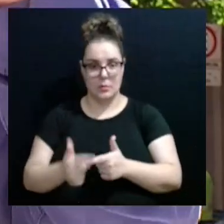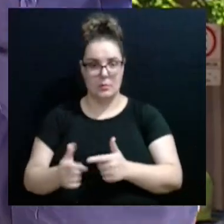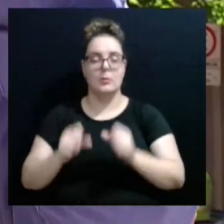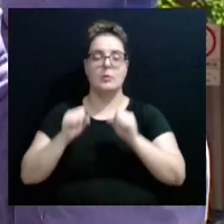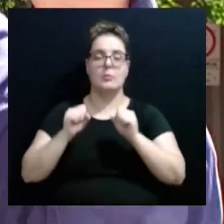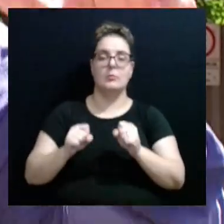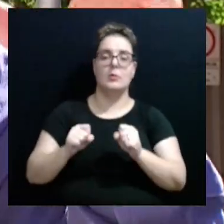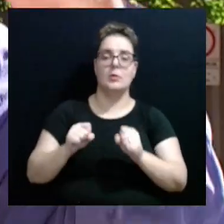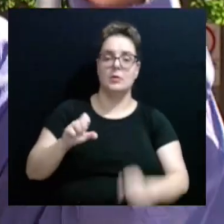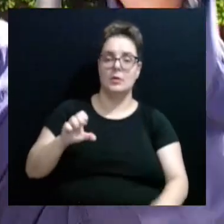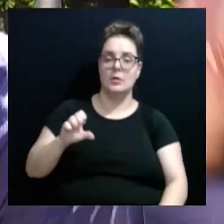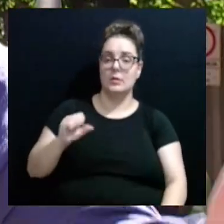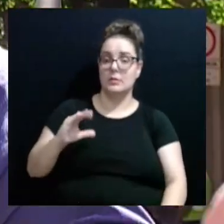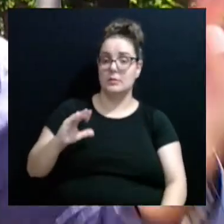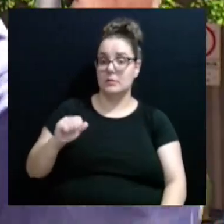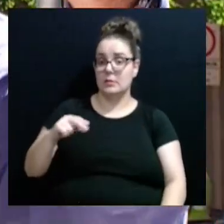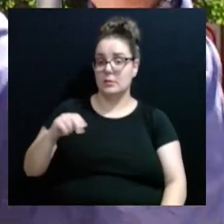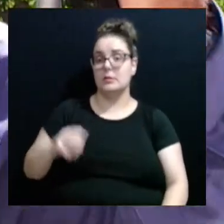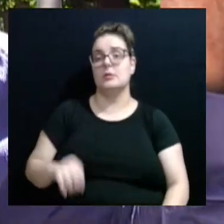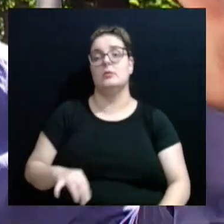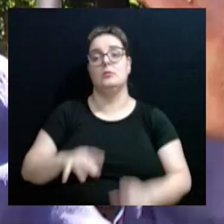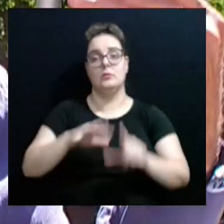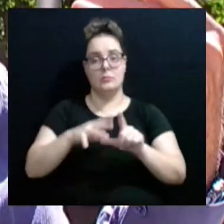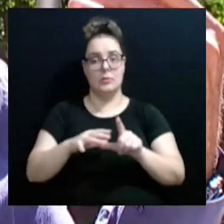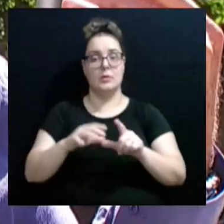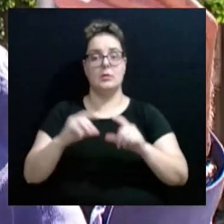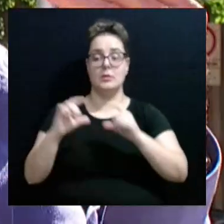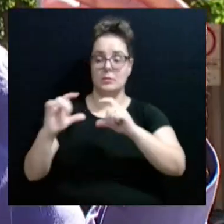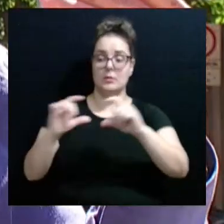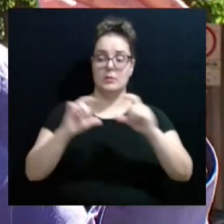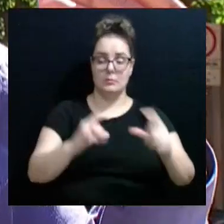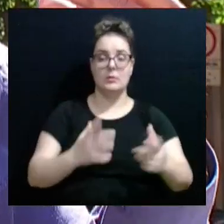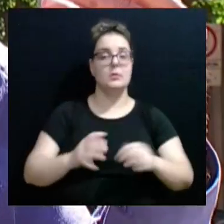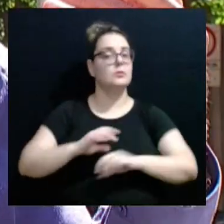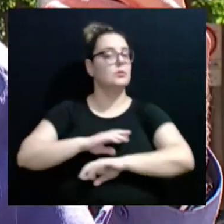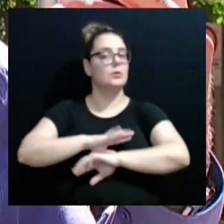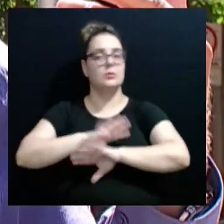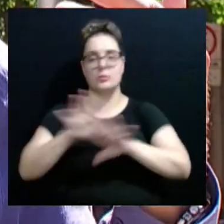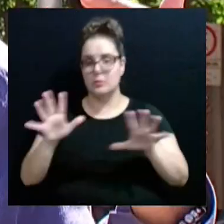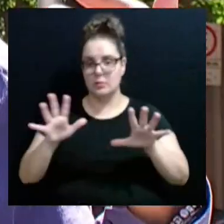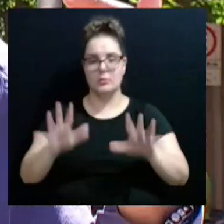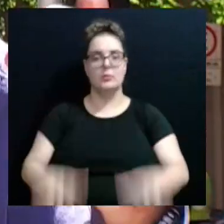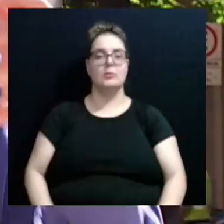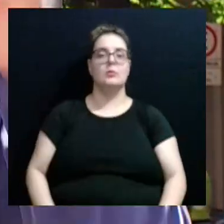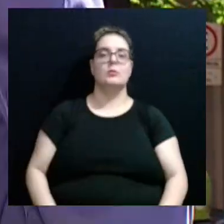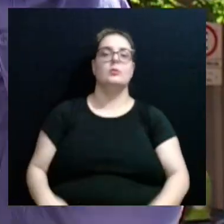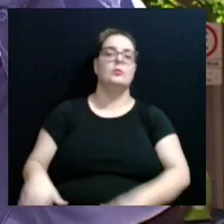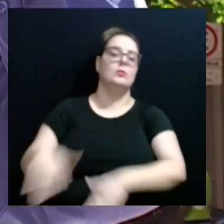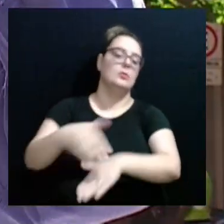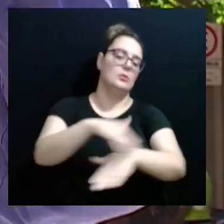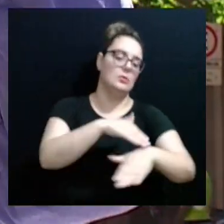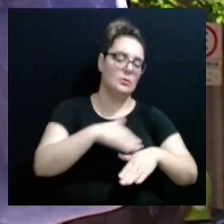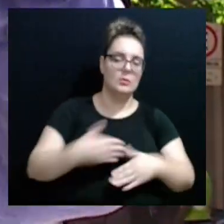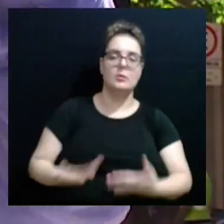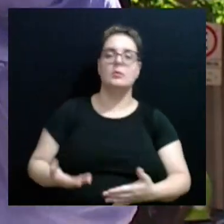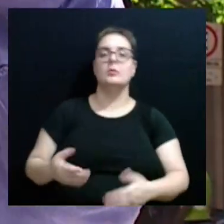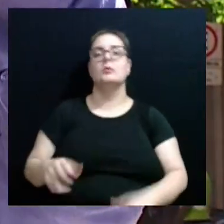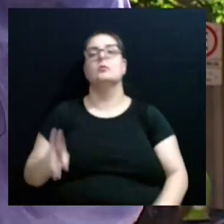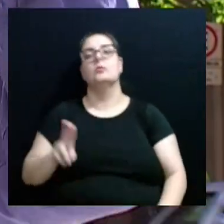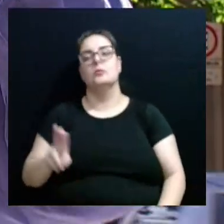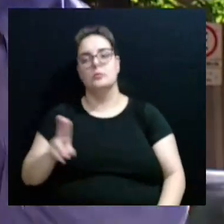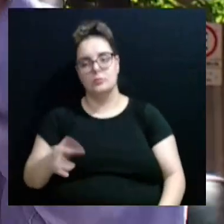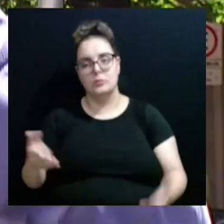o QR Code das placas que já estão disponíveis em todo o trecho aí que foi feito implantação nova no dia de hoje. Então você consegue, com